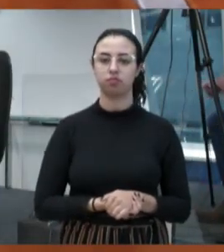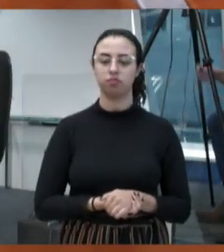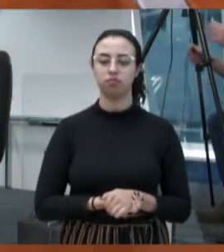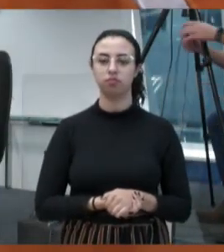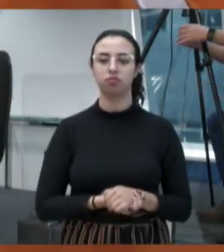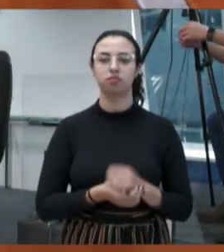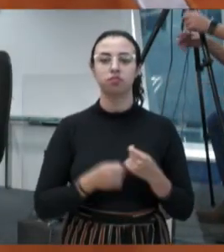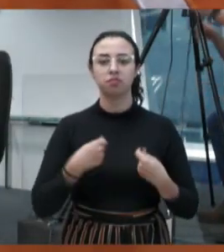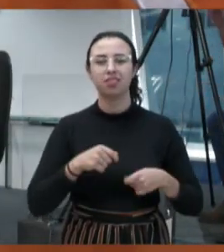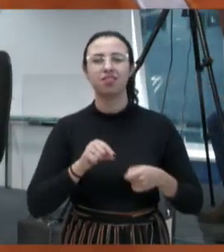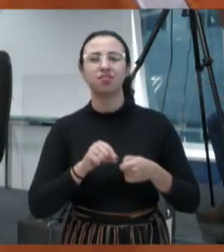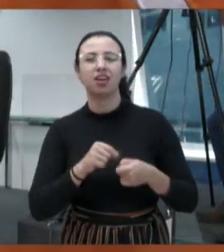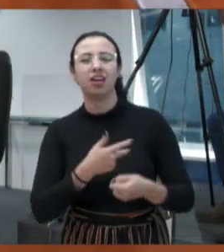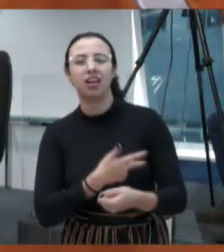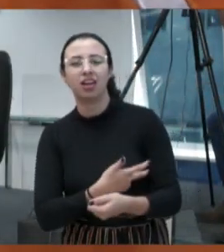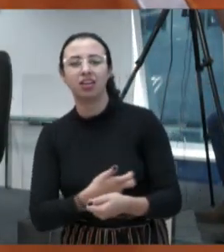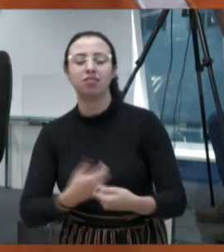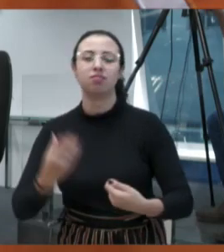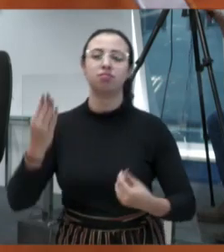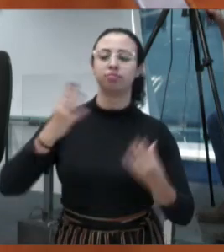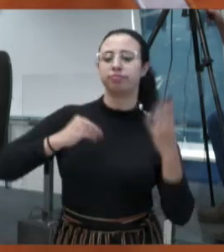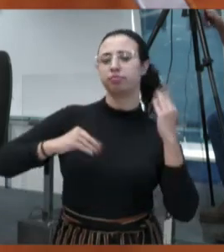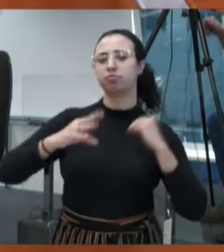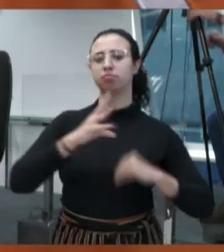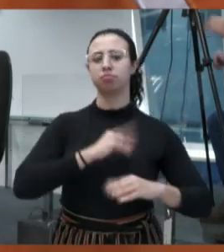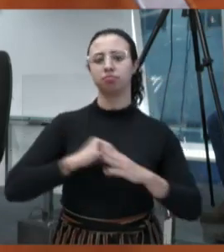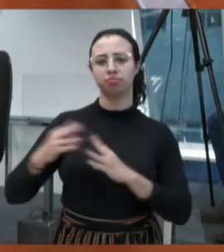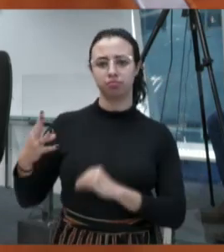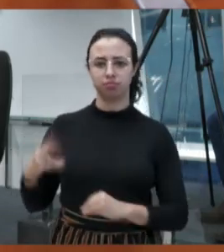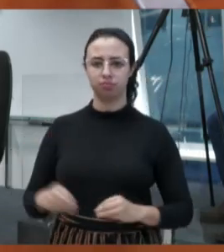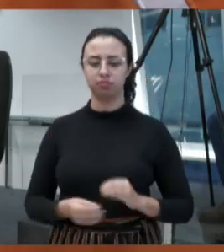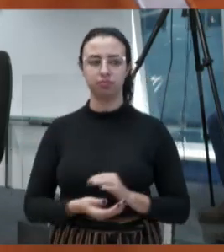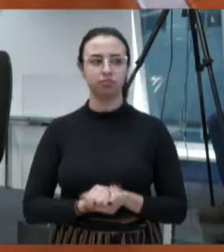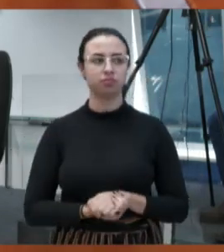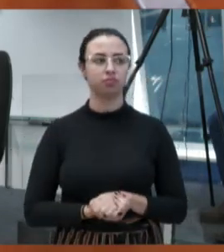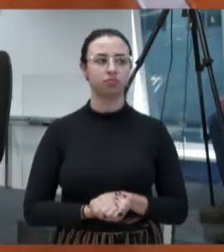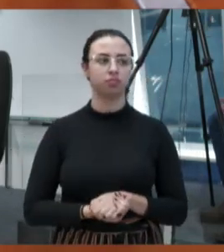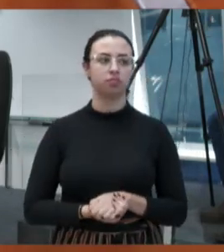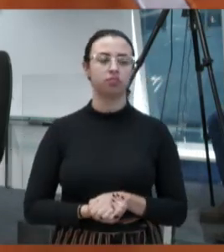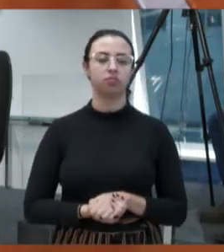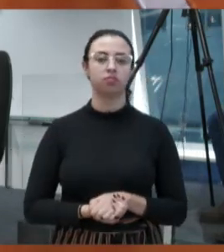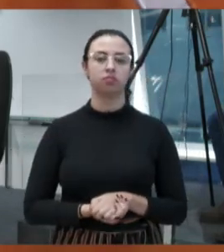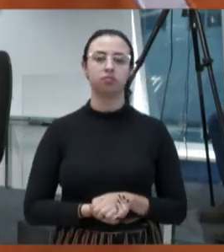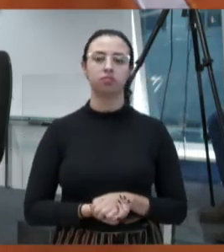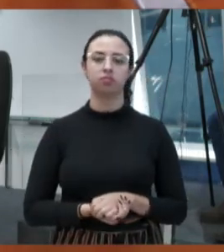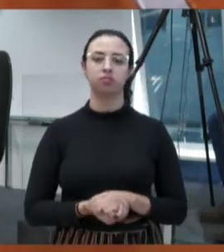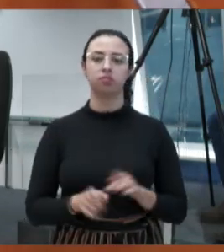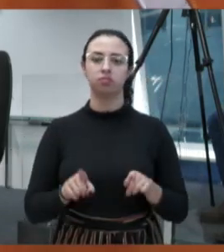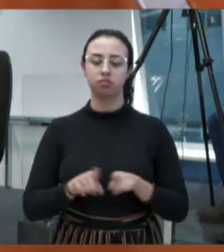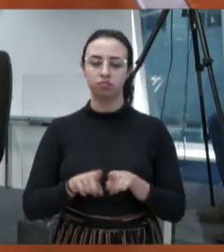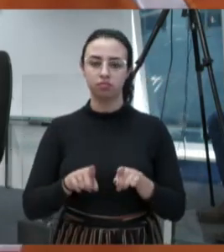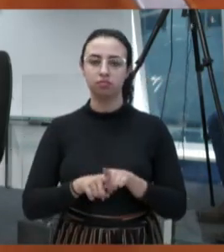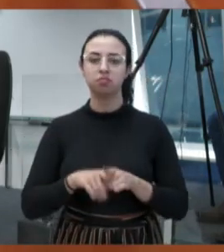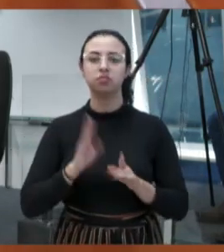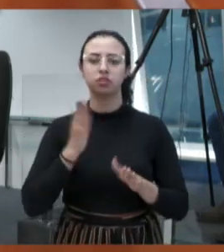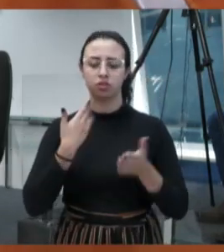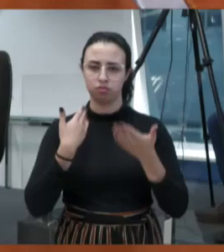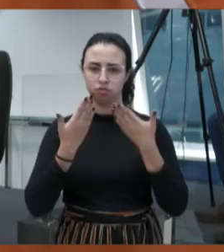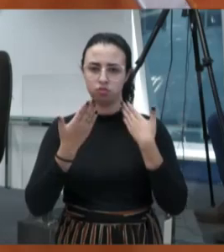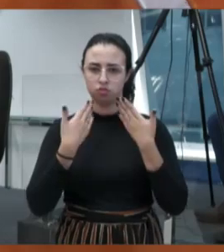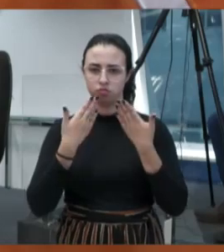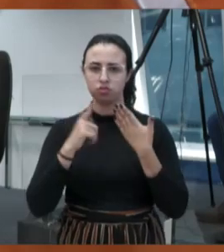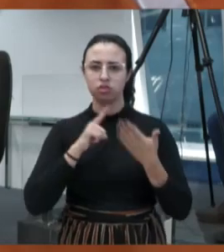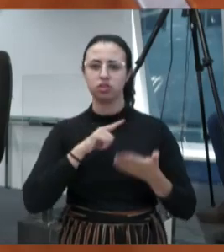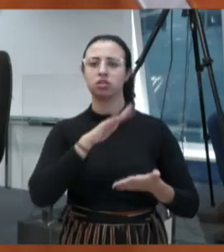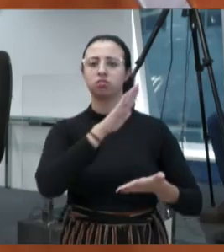ser feitos os exames que realmente o povo de Divinópolis precisa. Também, conversando com ele, já começamos a fazer uma programação,